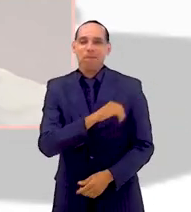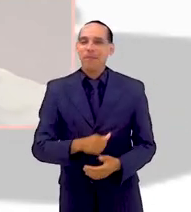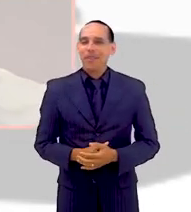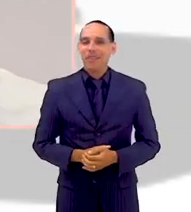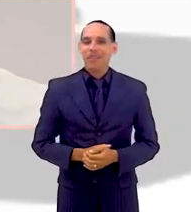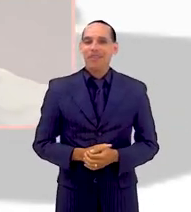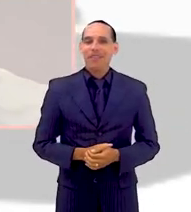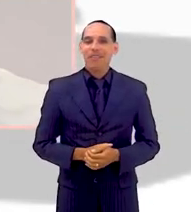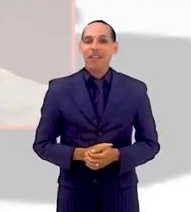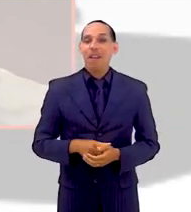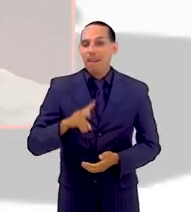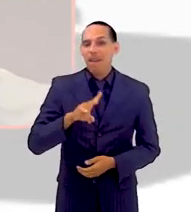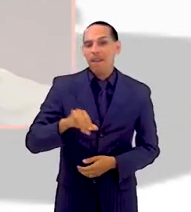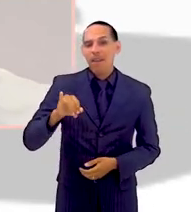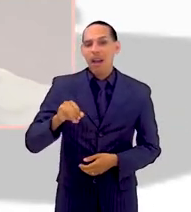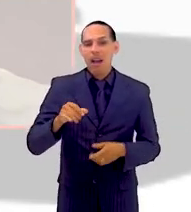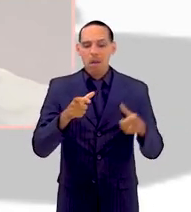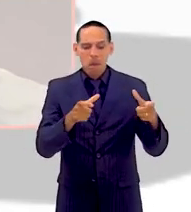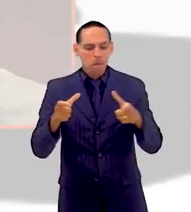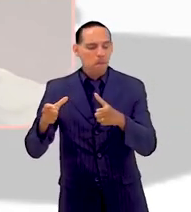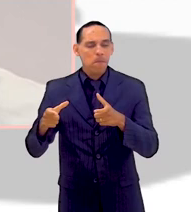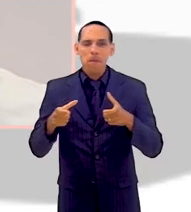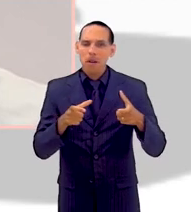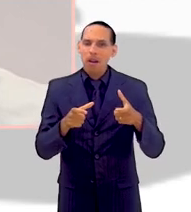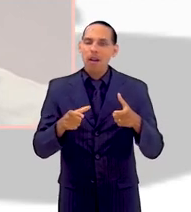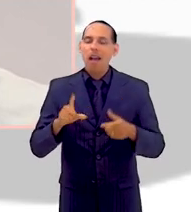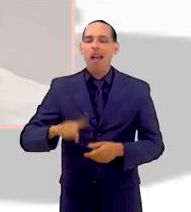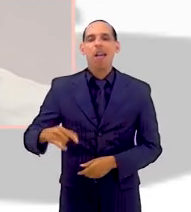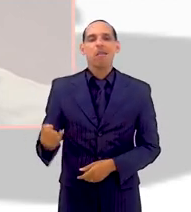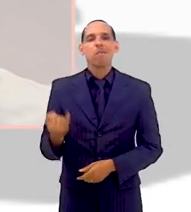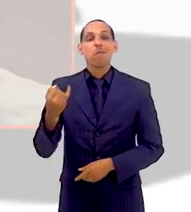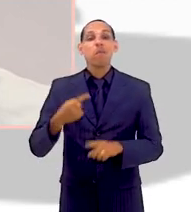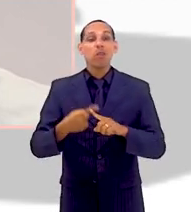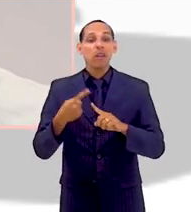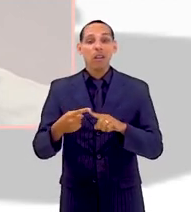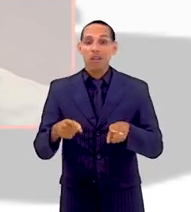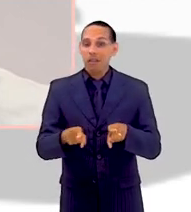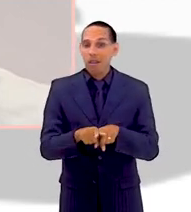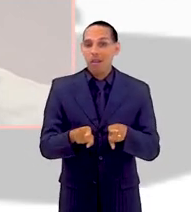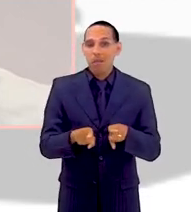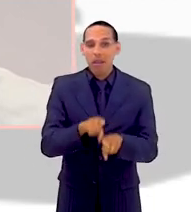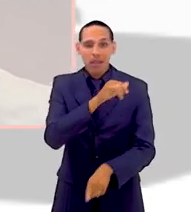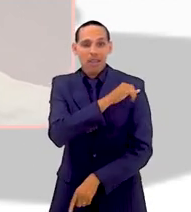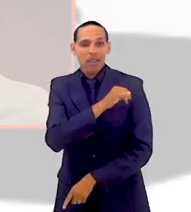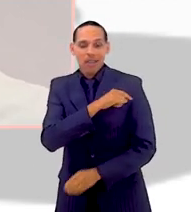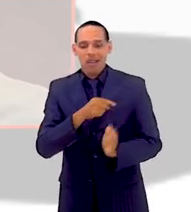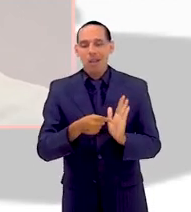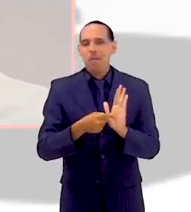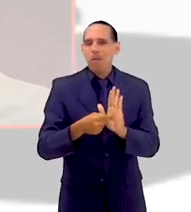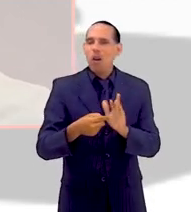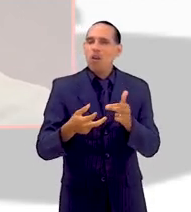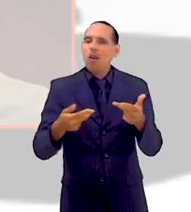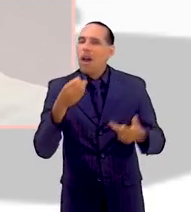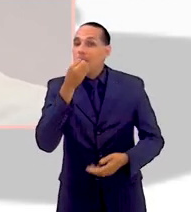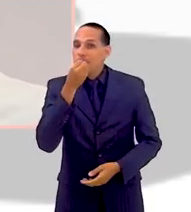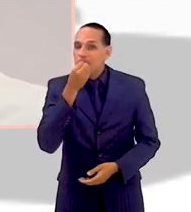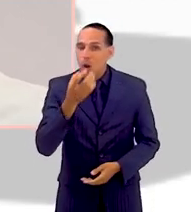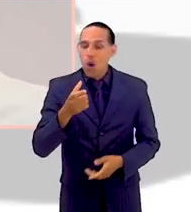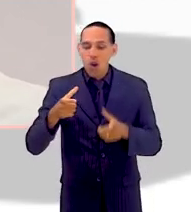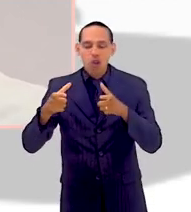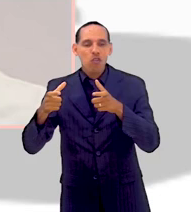Fluminense se deslocaram de maneira importante, além do que o Rio mostrou muitos atrativos de pousadas,